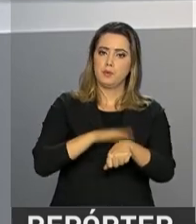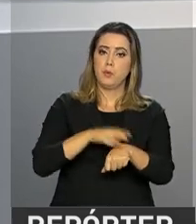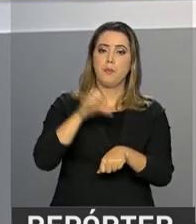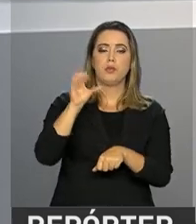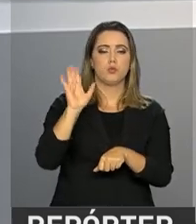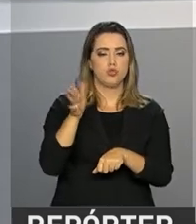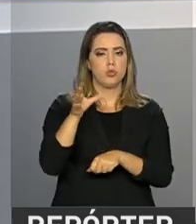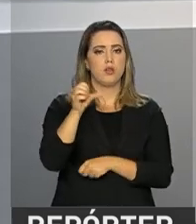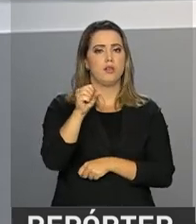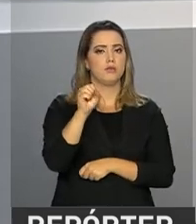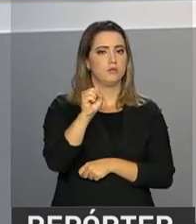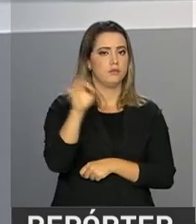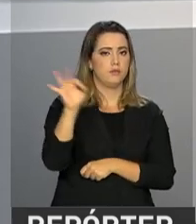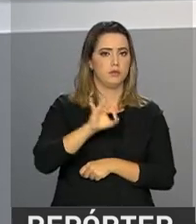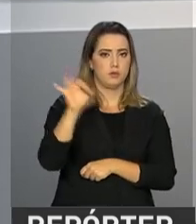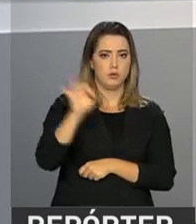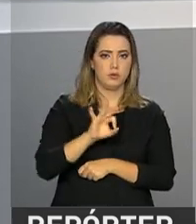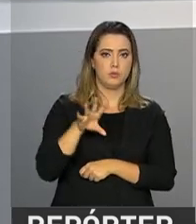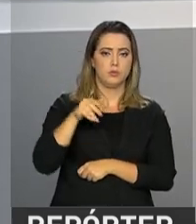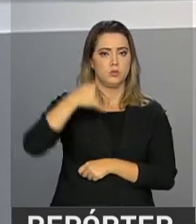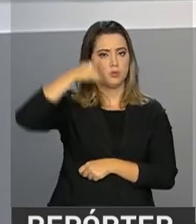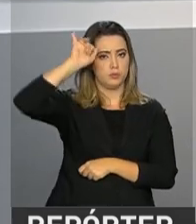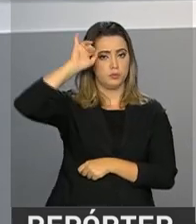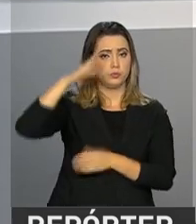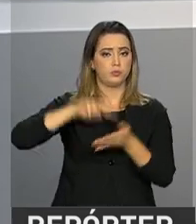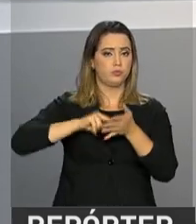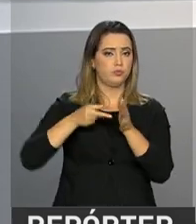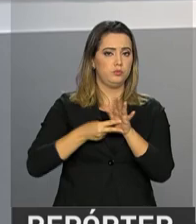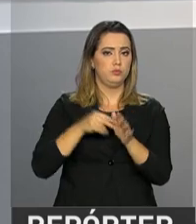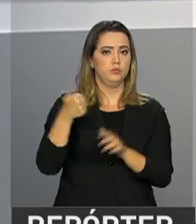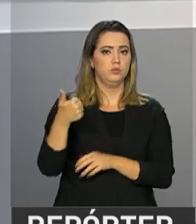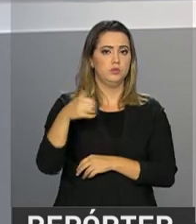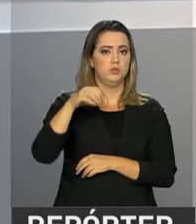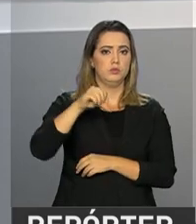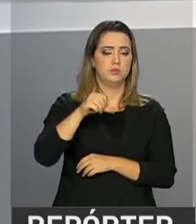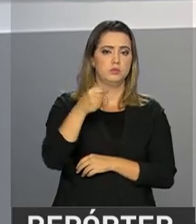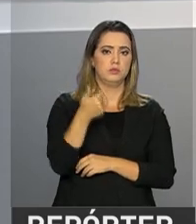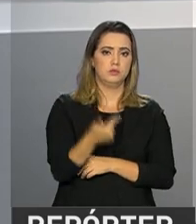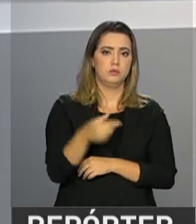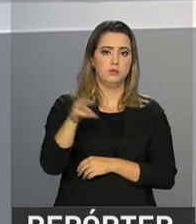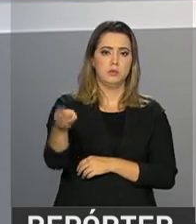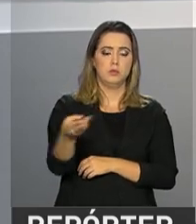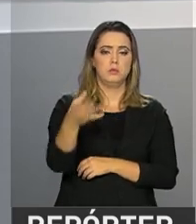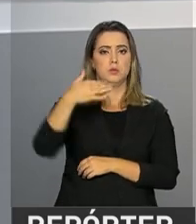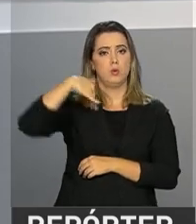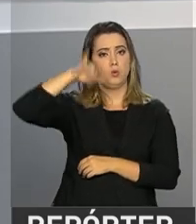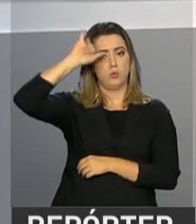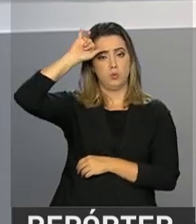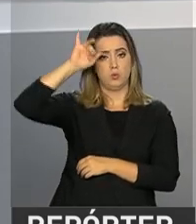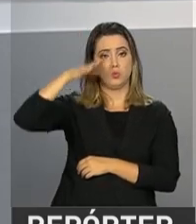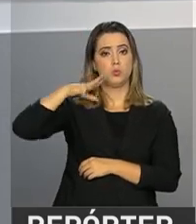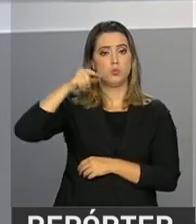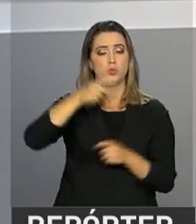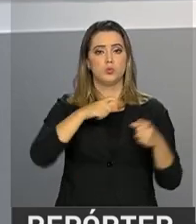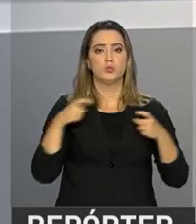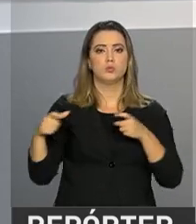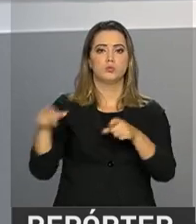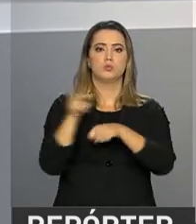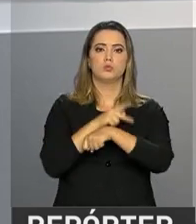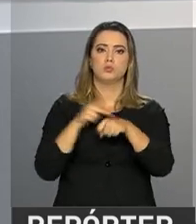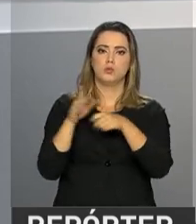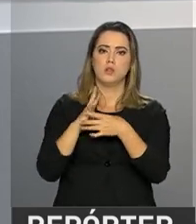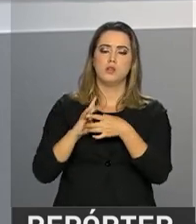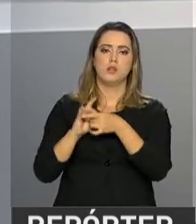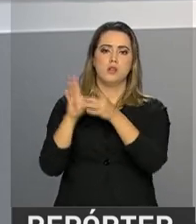o que equivale a aproximadamente 192 milhões de cabeças praticamente todos os estados do país são